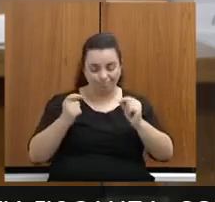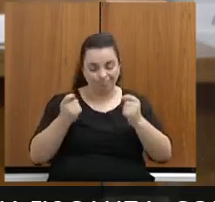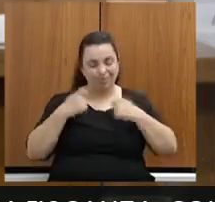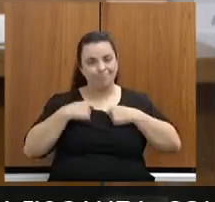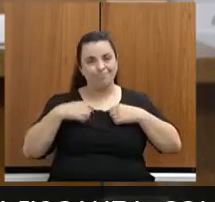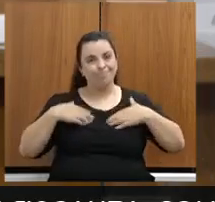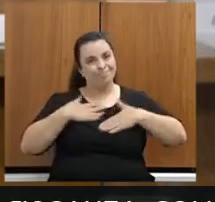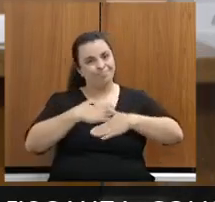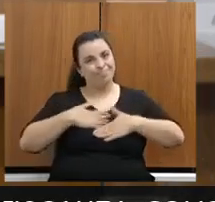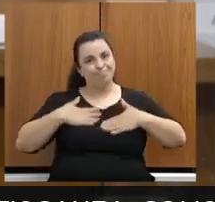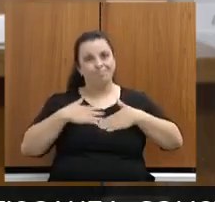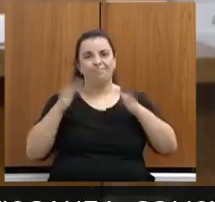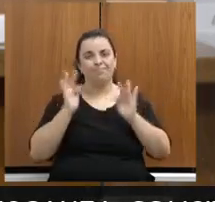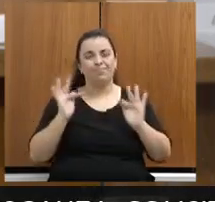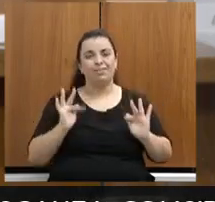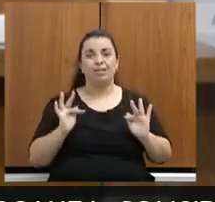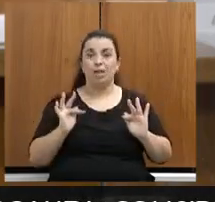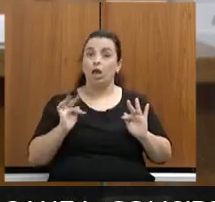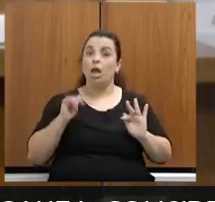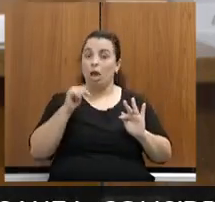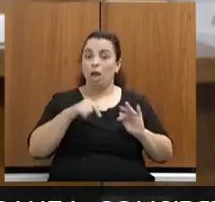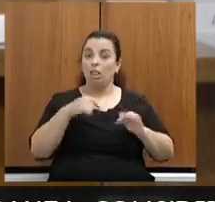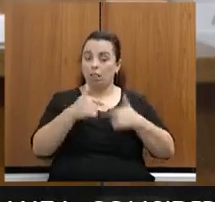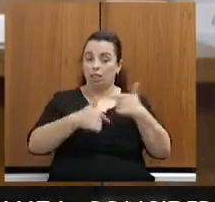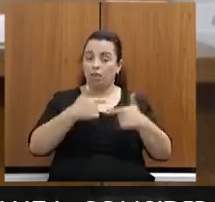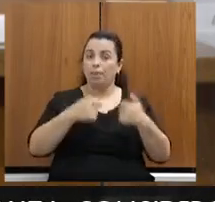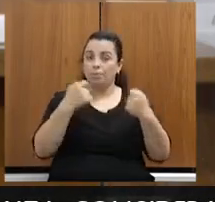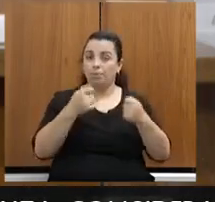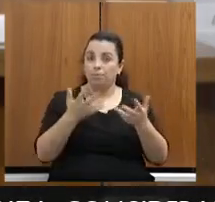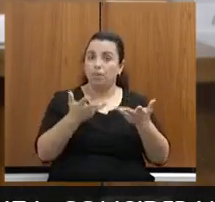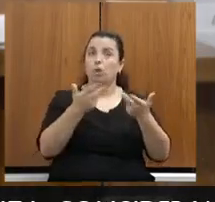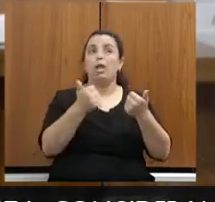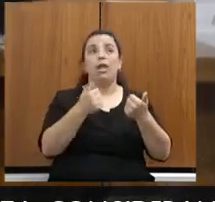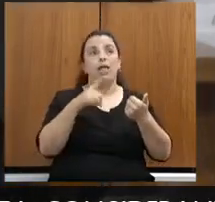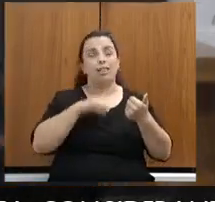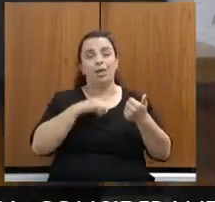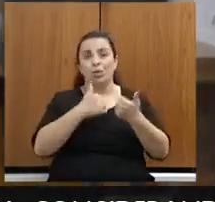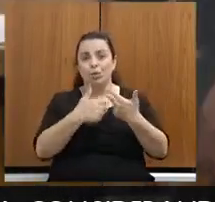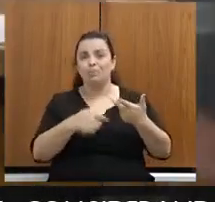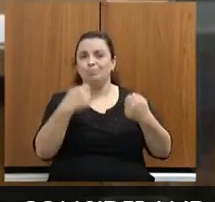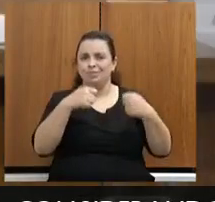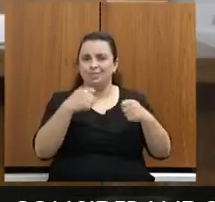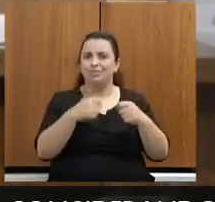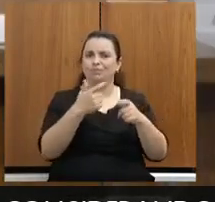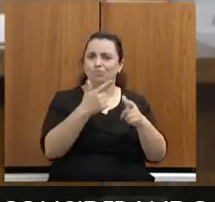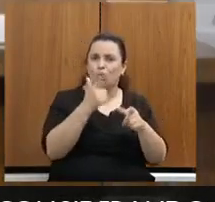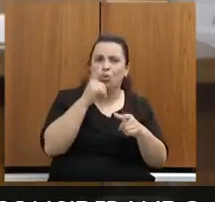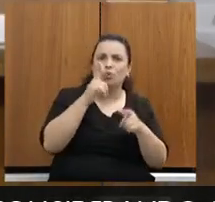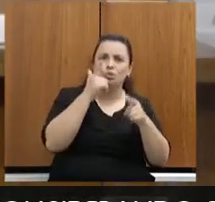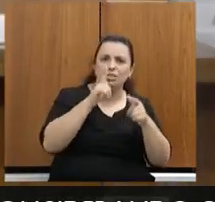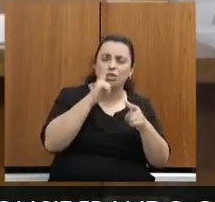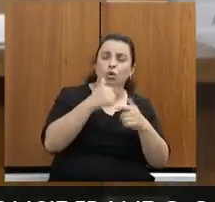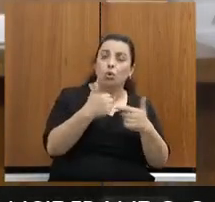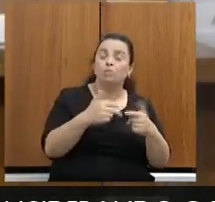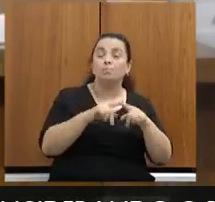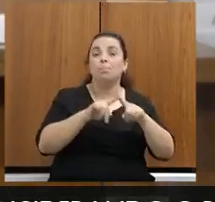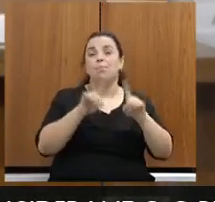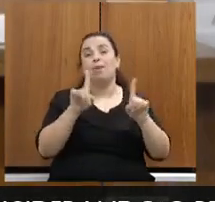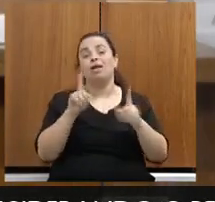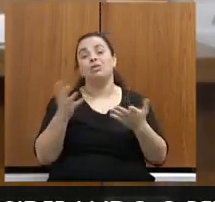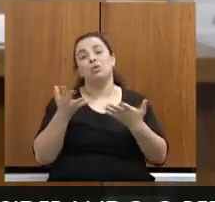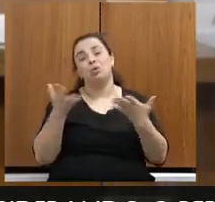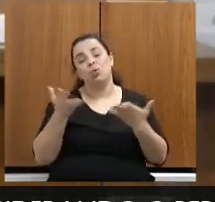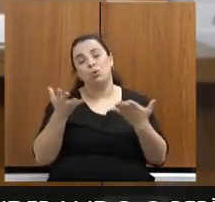temos muito que melhoraram que ainda que conquistar mas sem sombra de dúvidas a gente a gente